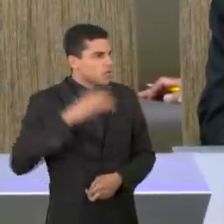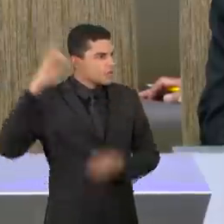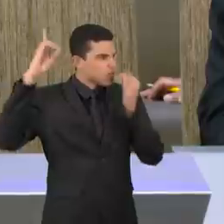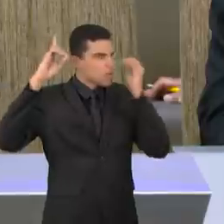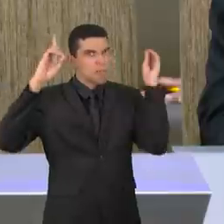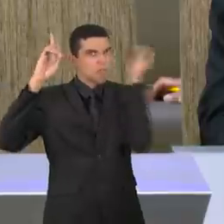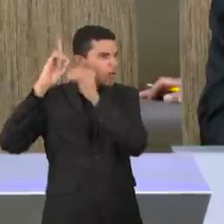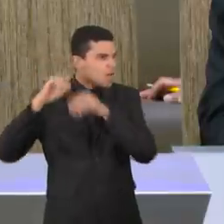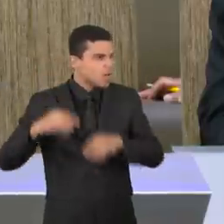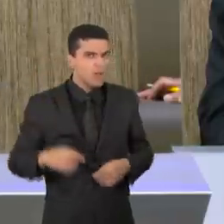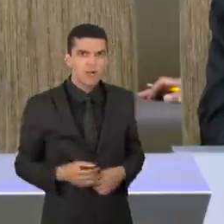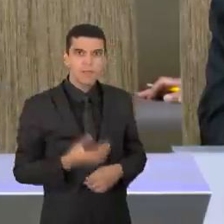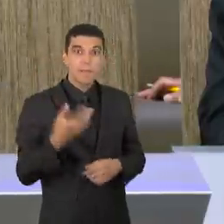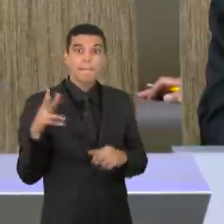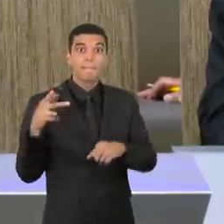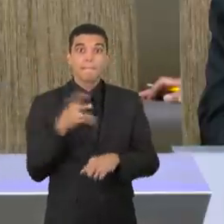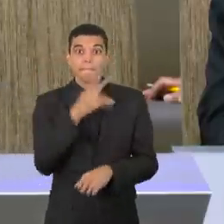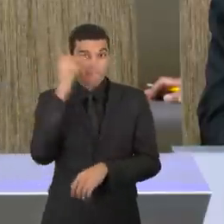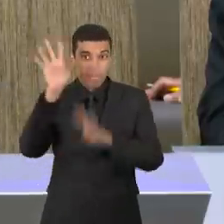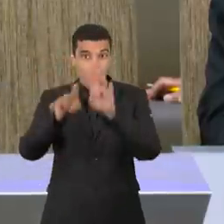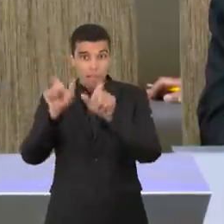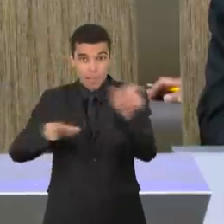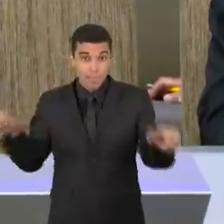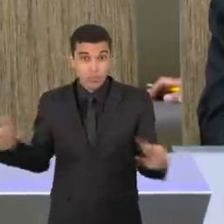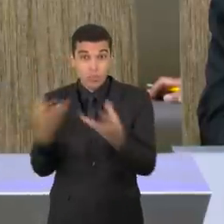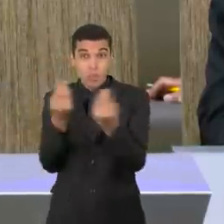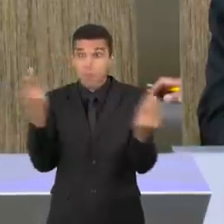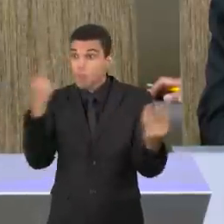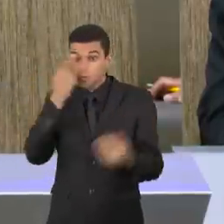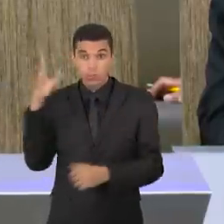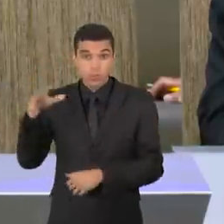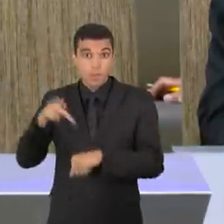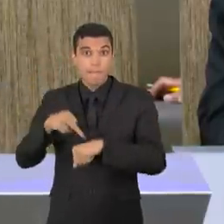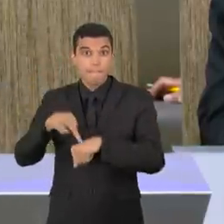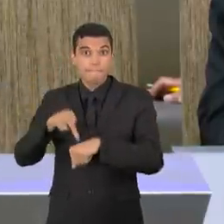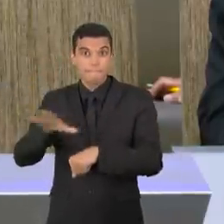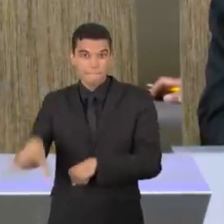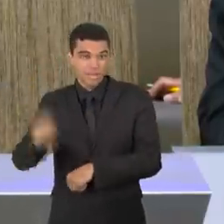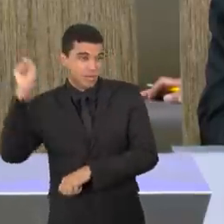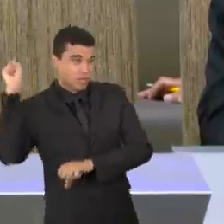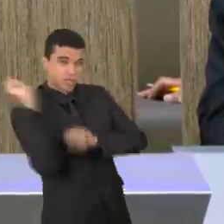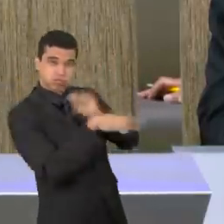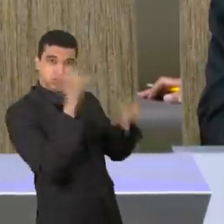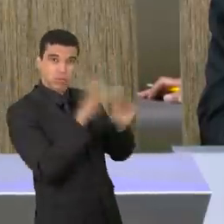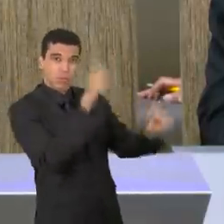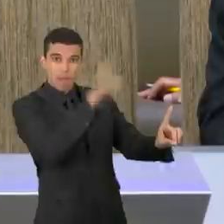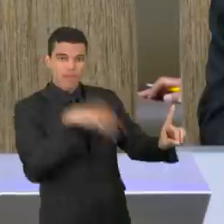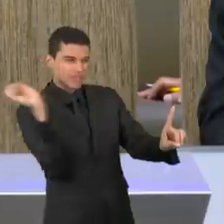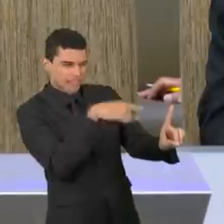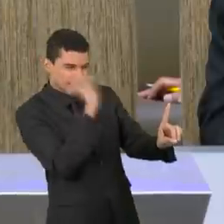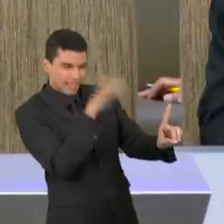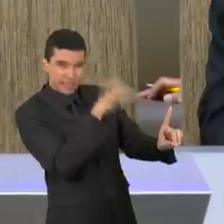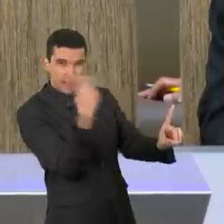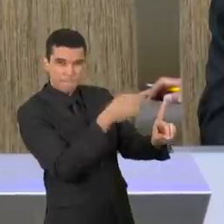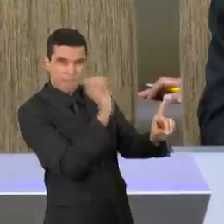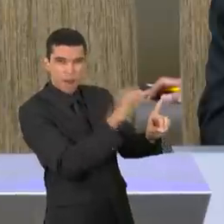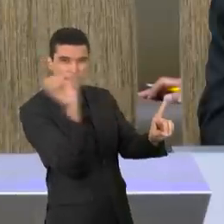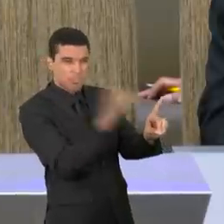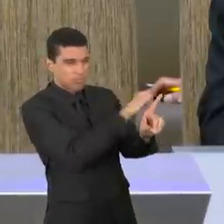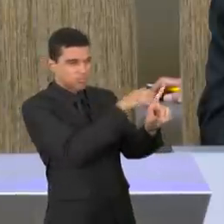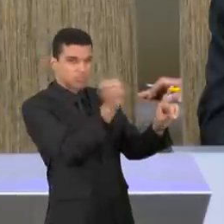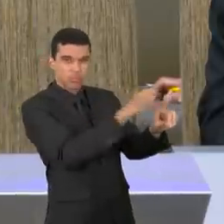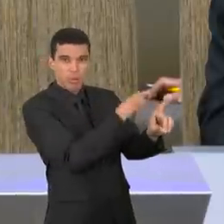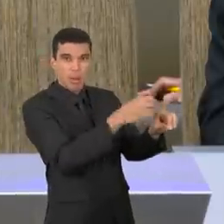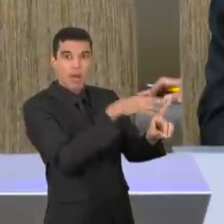que Joiada, pai de Zacarias, lhe fizeram. Porém, matou-lhe o filho, o qual, morrendo,